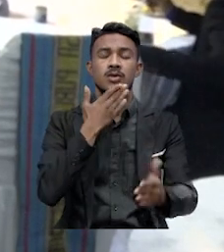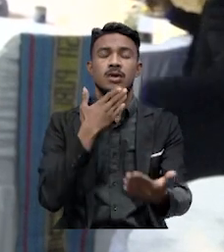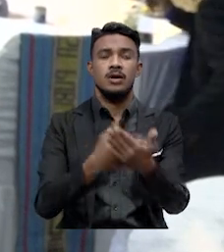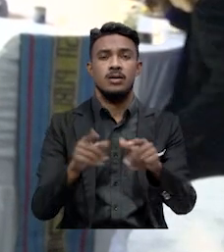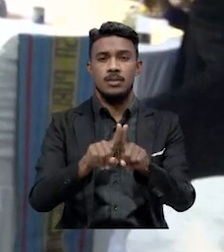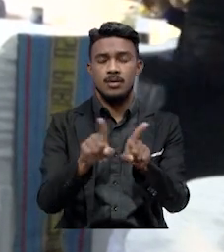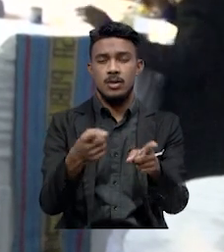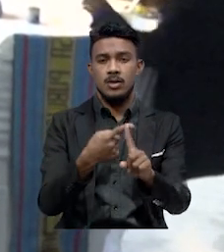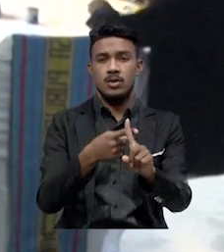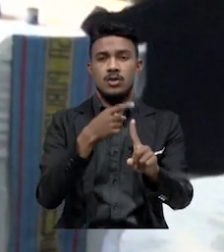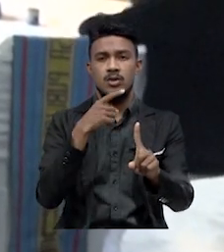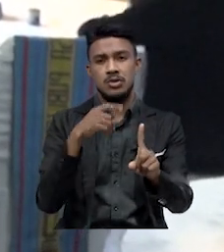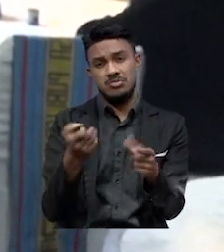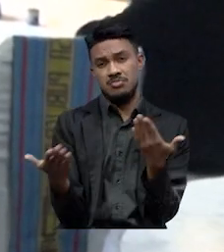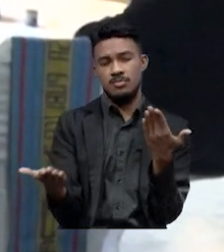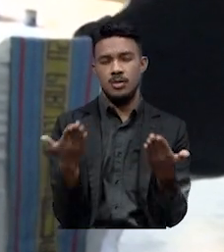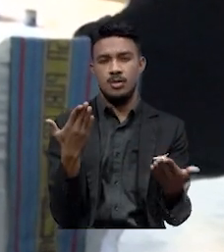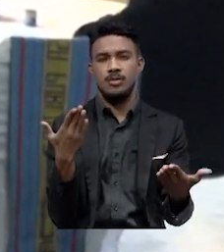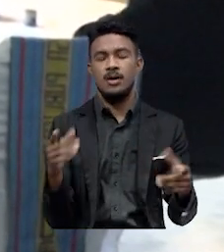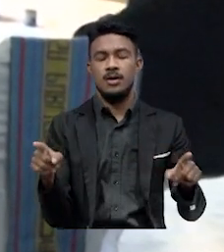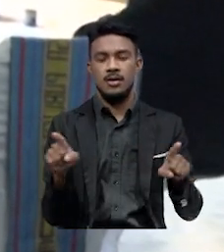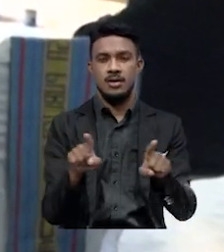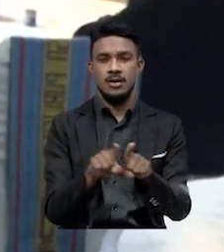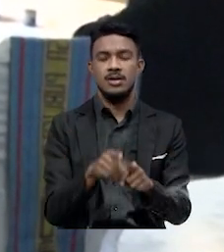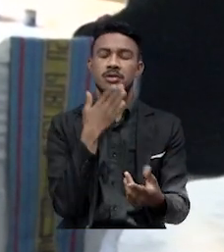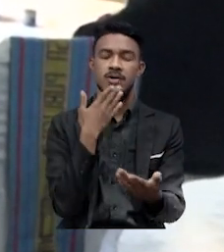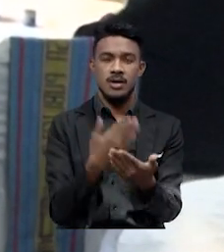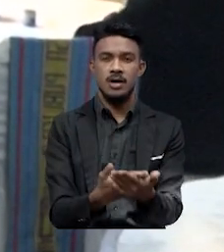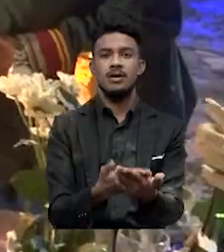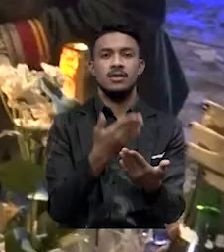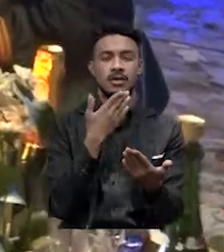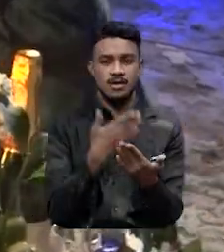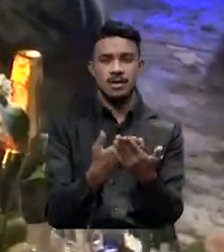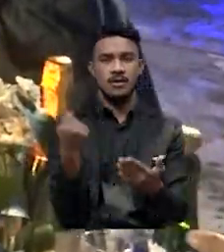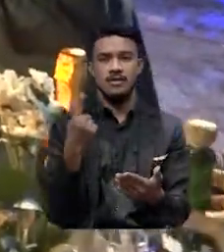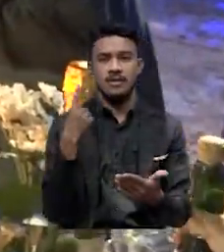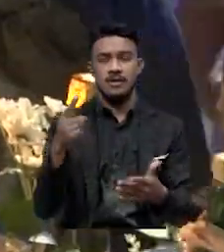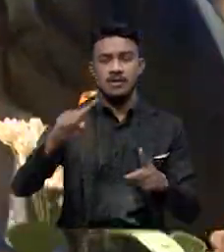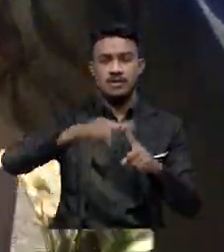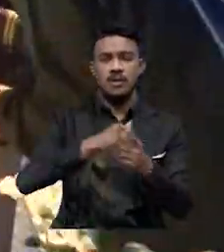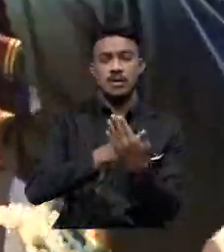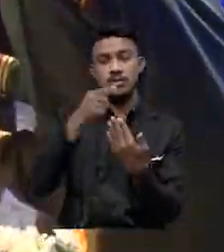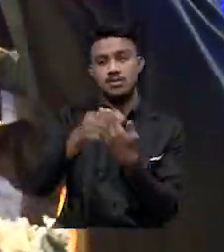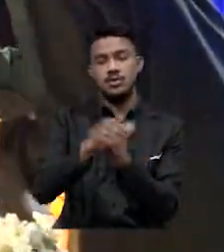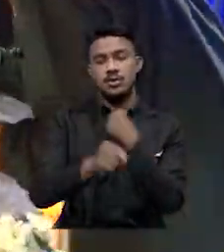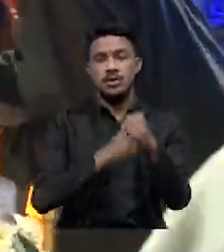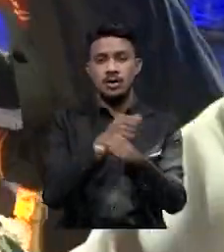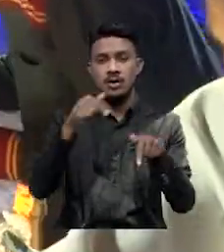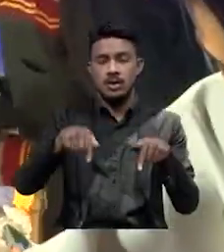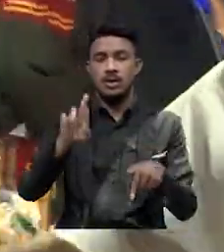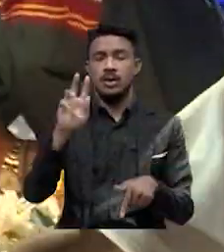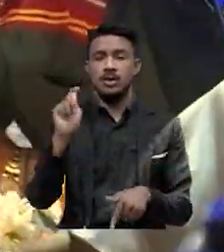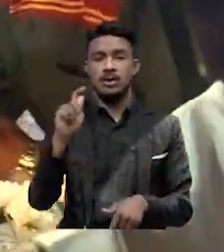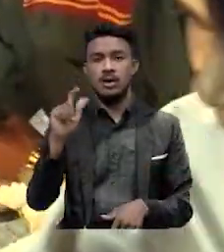mas use condição ruma. Condição dia, qualidade mostiak. E a fula na gosto tinang ne RTTL EP